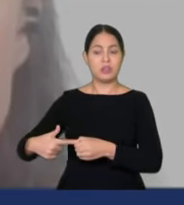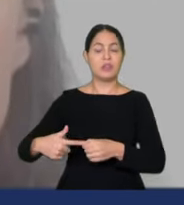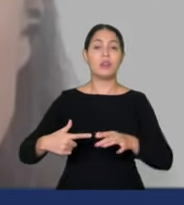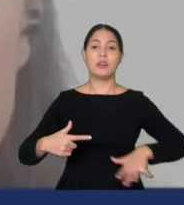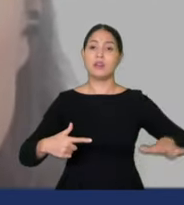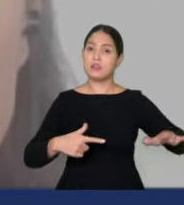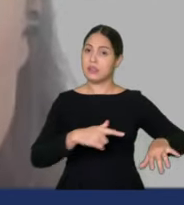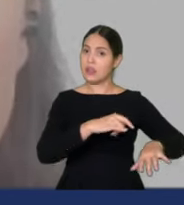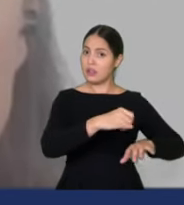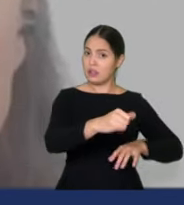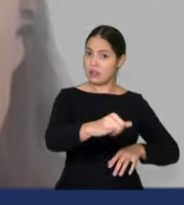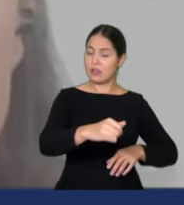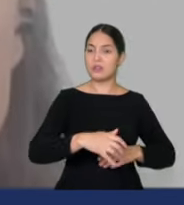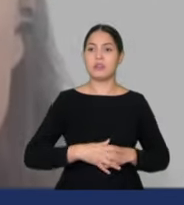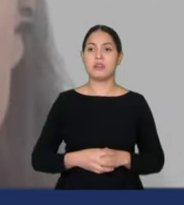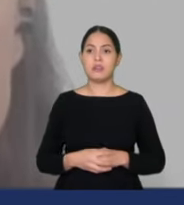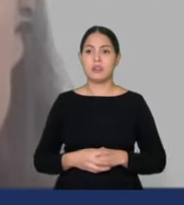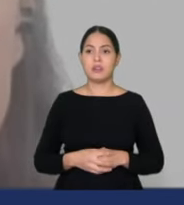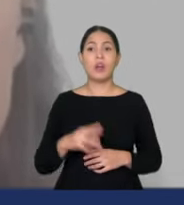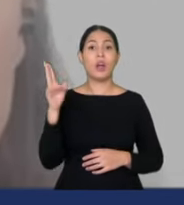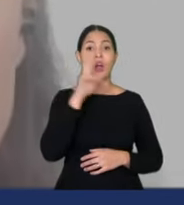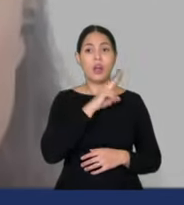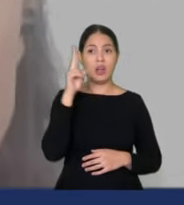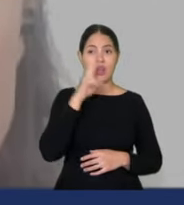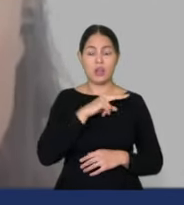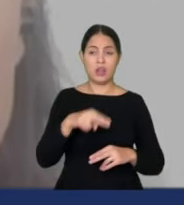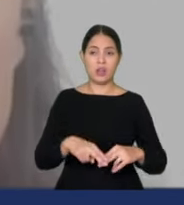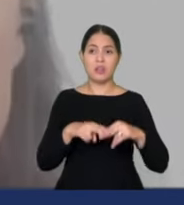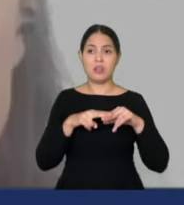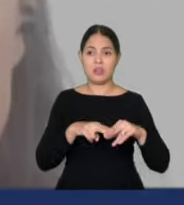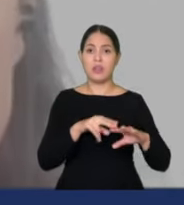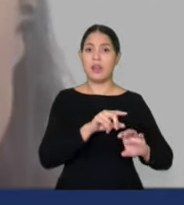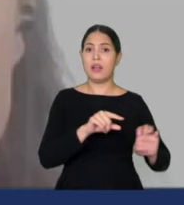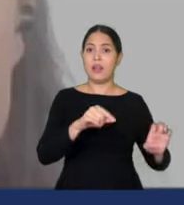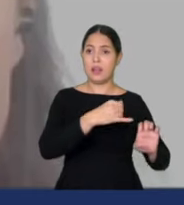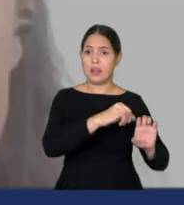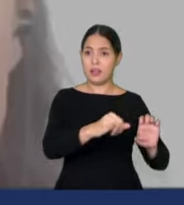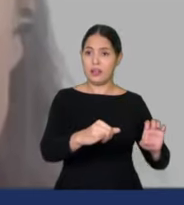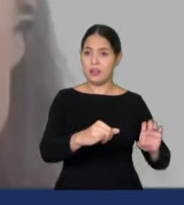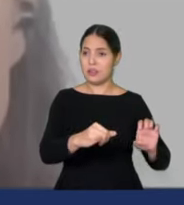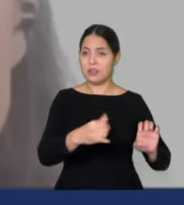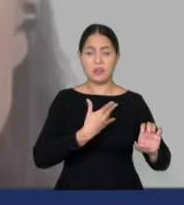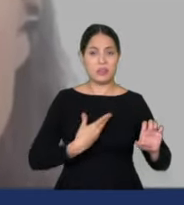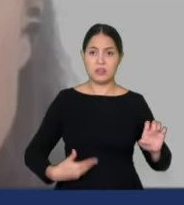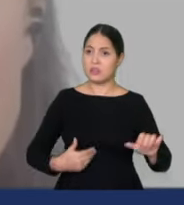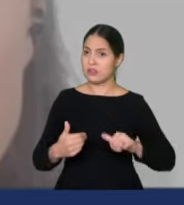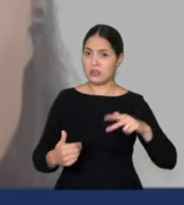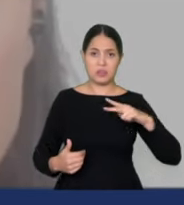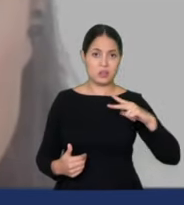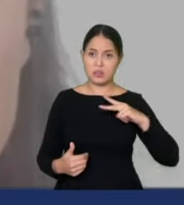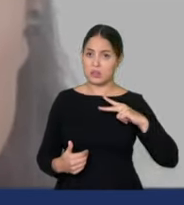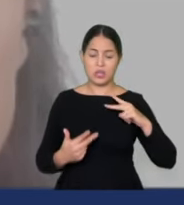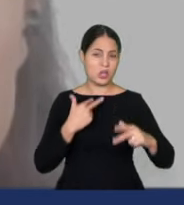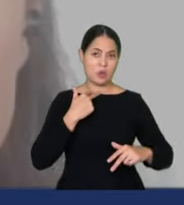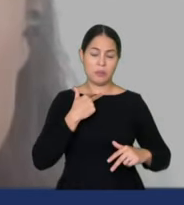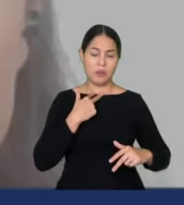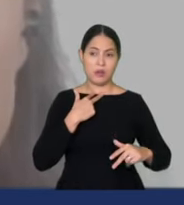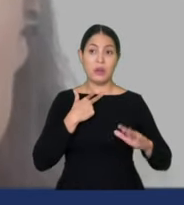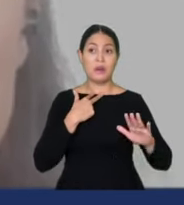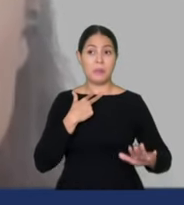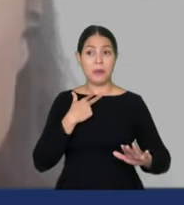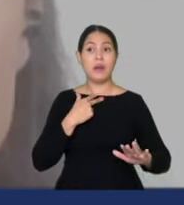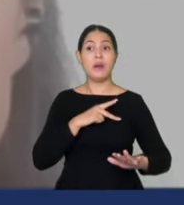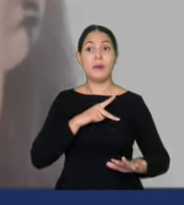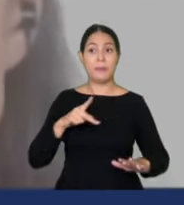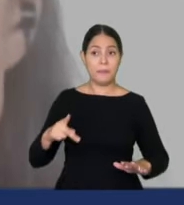Então é muito urgente, porque a Eletrobras não foi privatizada e não deverá ser, mas que os esforços, como diz o presidente da Casa,